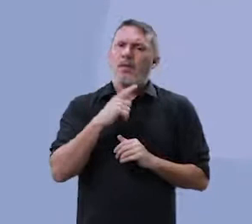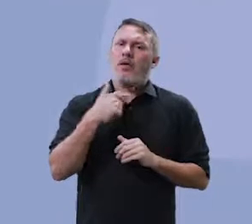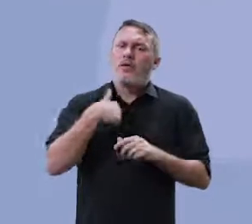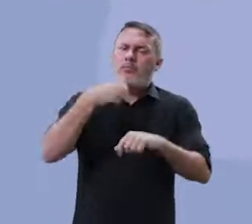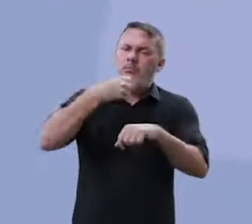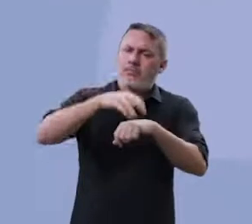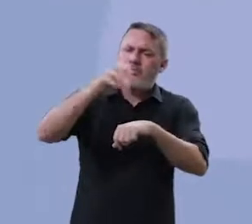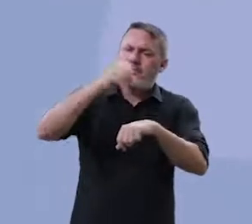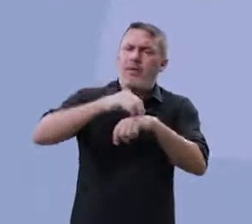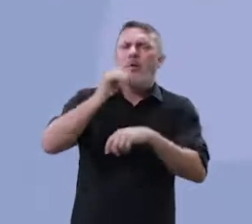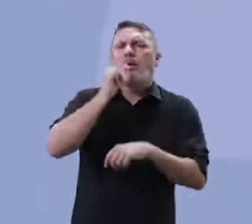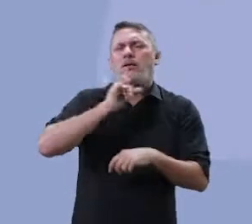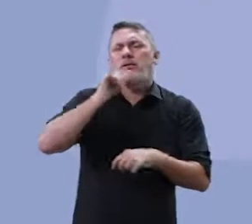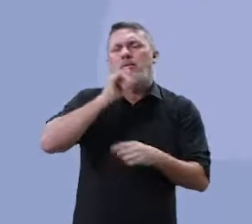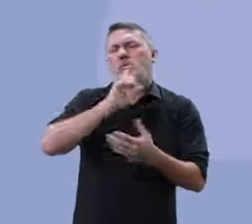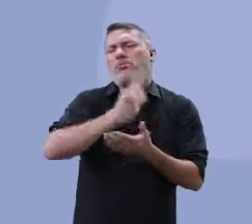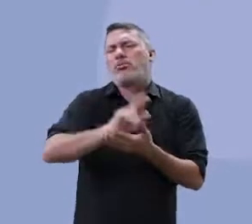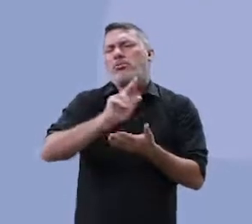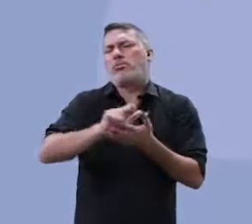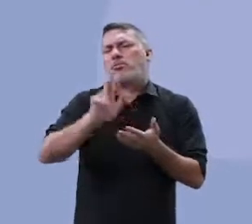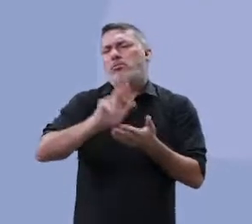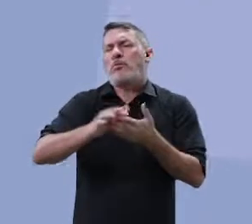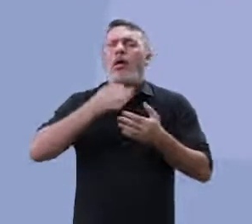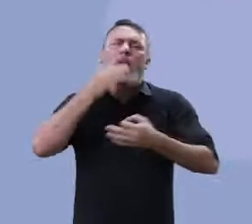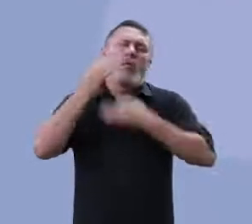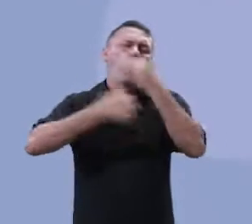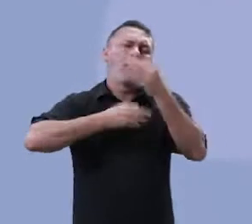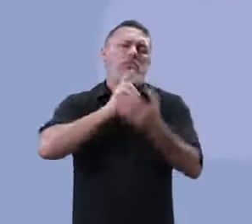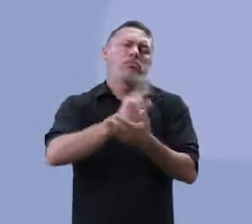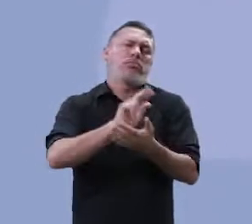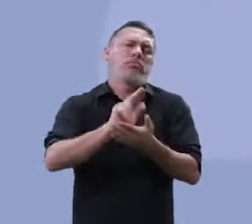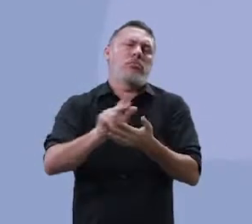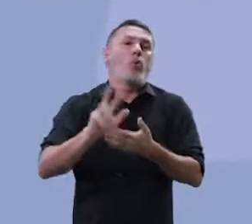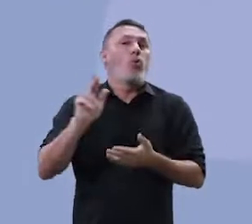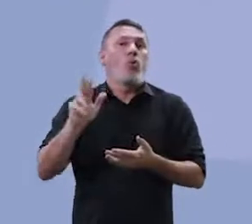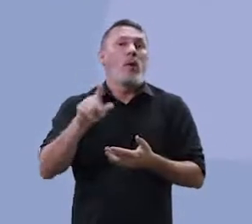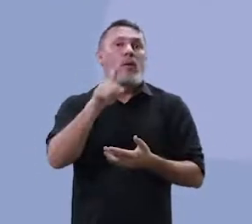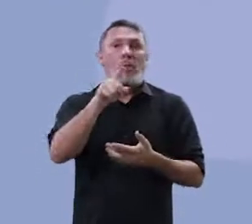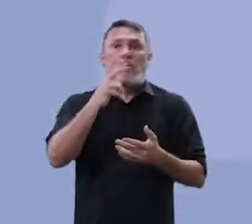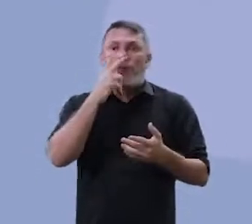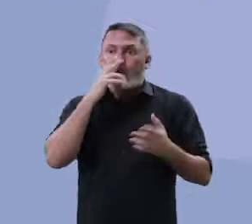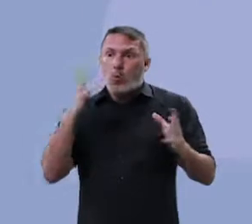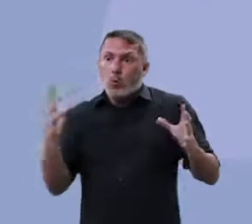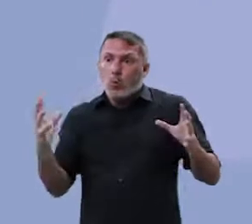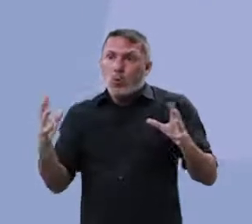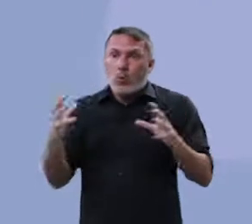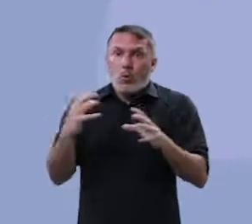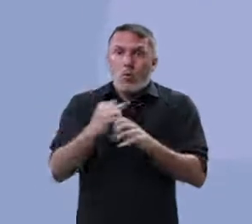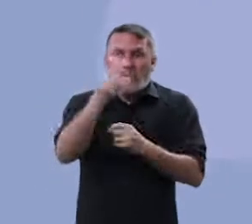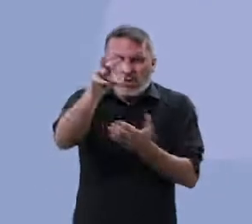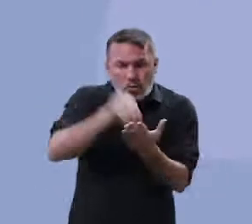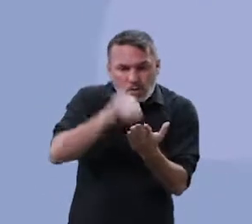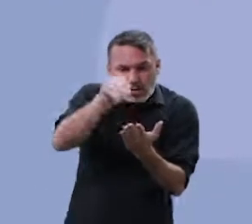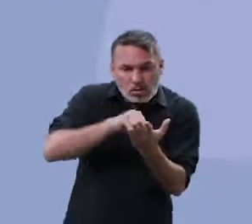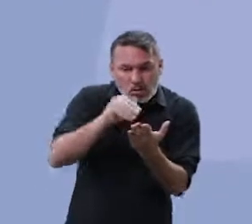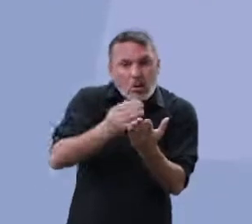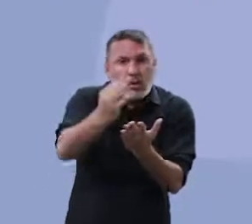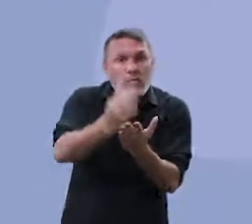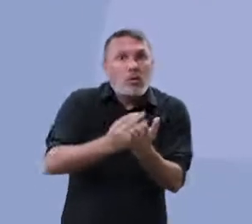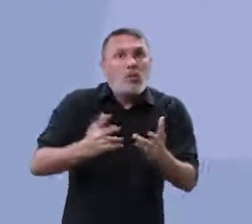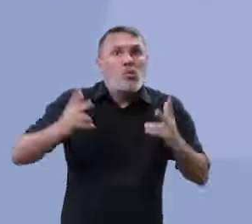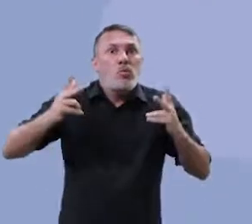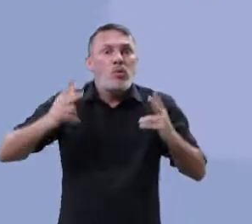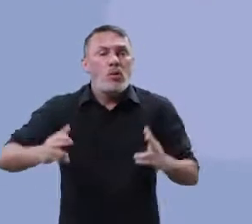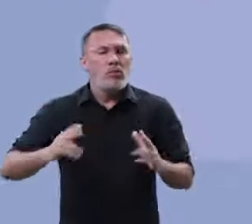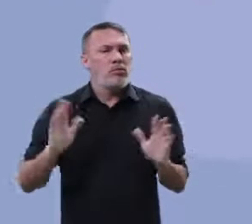aqui vários exemplos, vários argumentos. Não quer dizer que você vai pegar tudo isso que eu estou falando para você